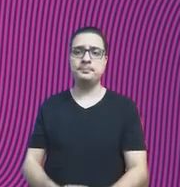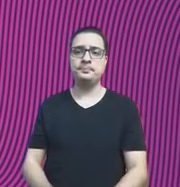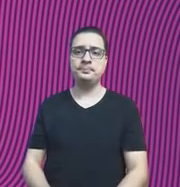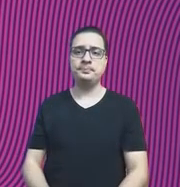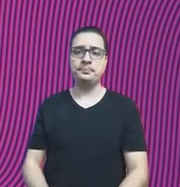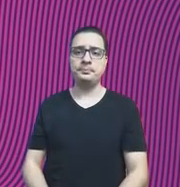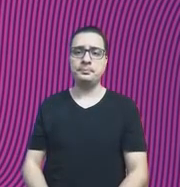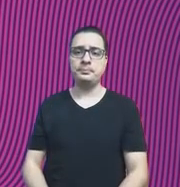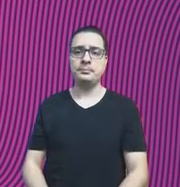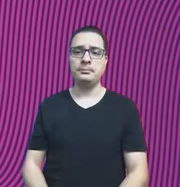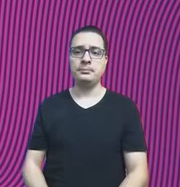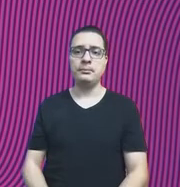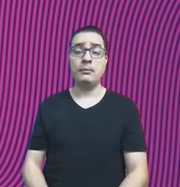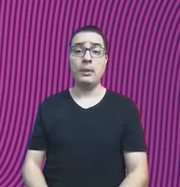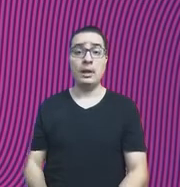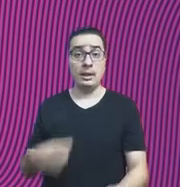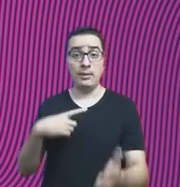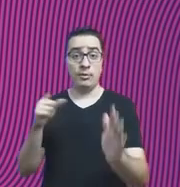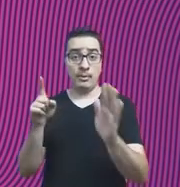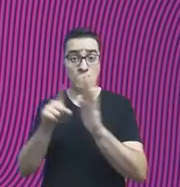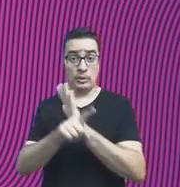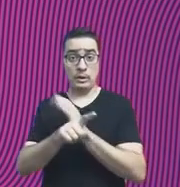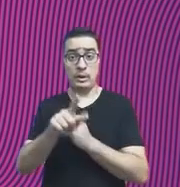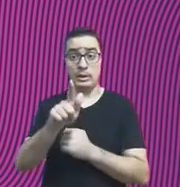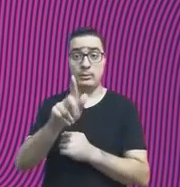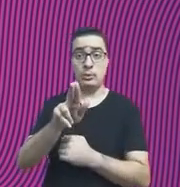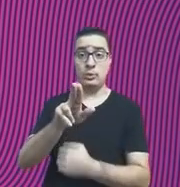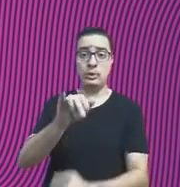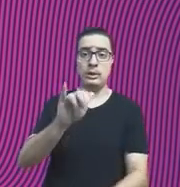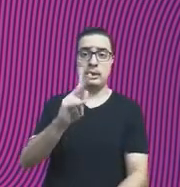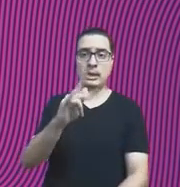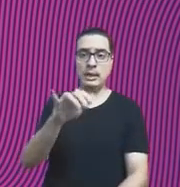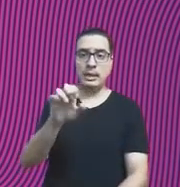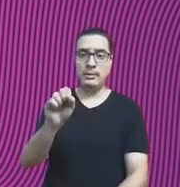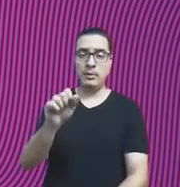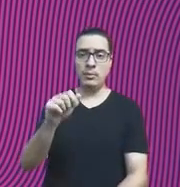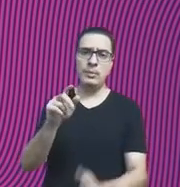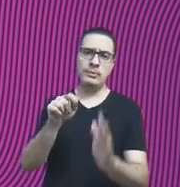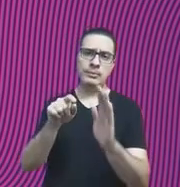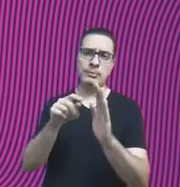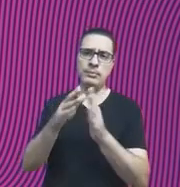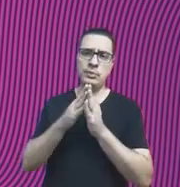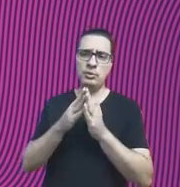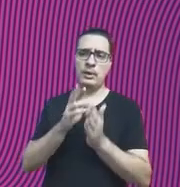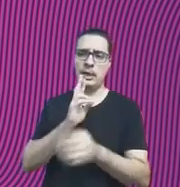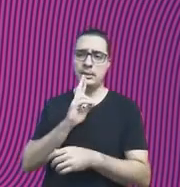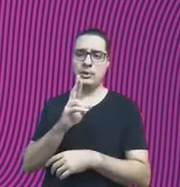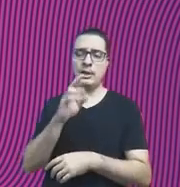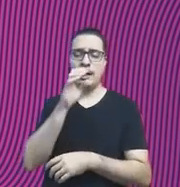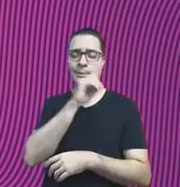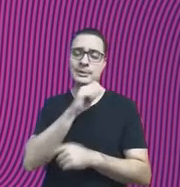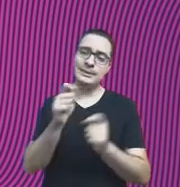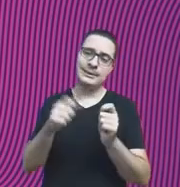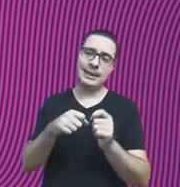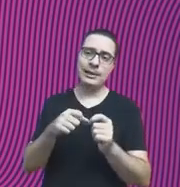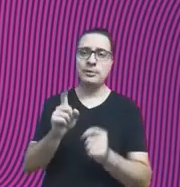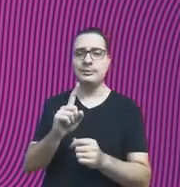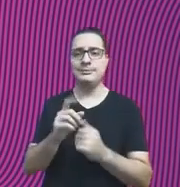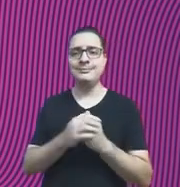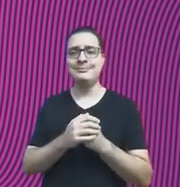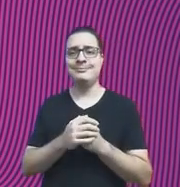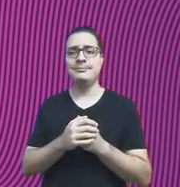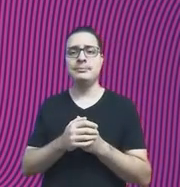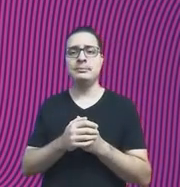Chegou uma pergunta aqui para o Guilherme que eu vou fazer, vou pedir ele uma resposta rápida, na medida do possível. É o